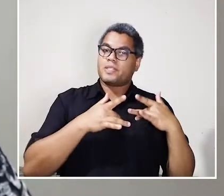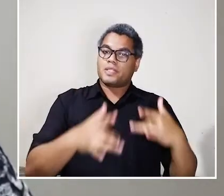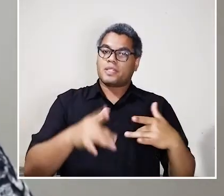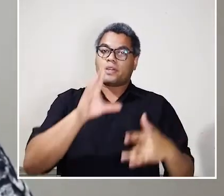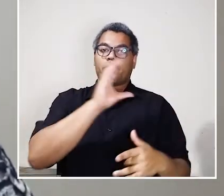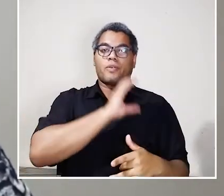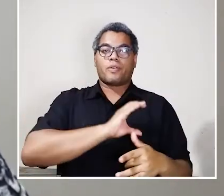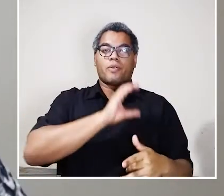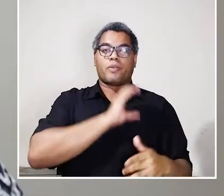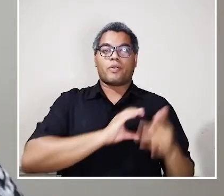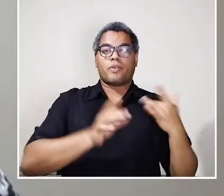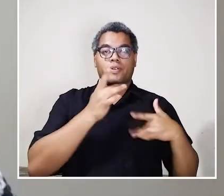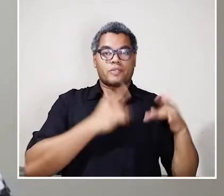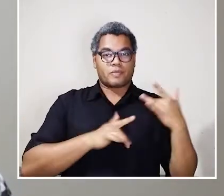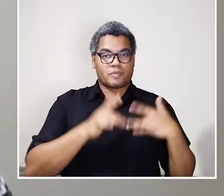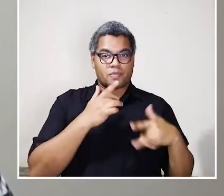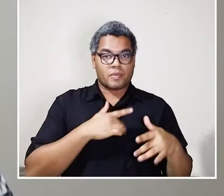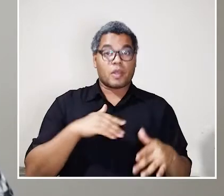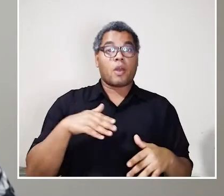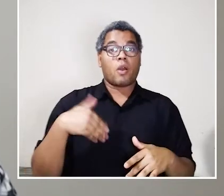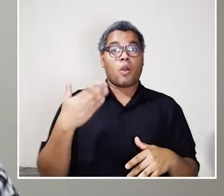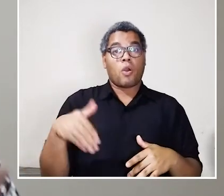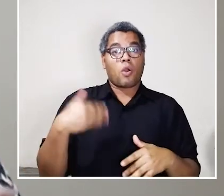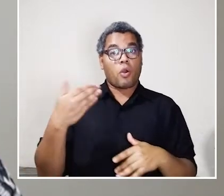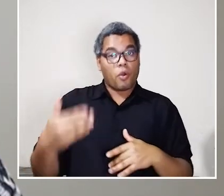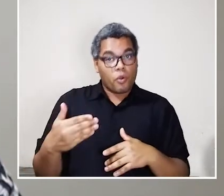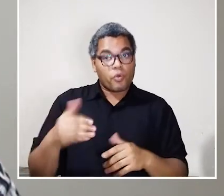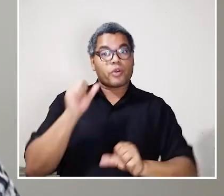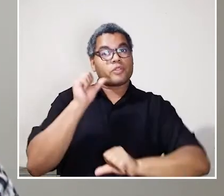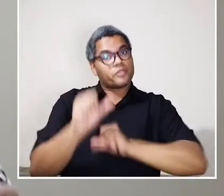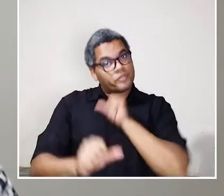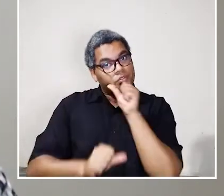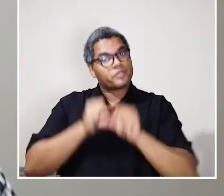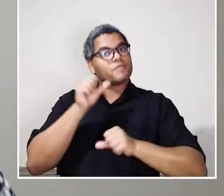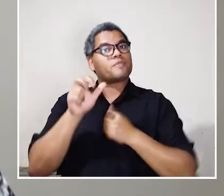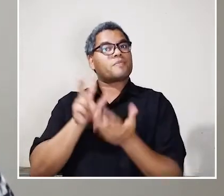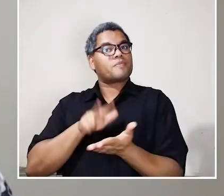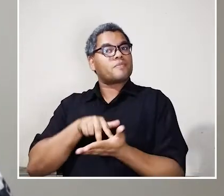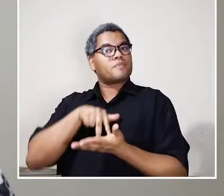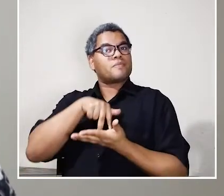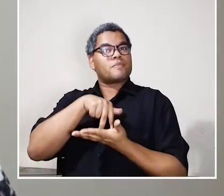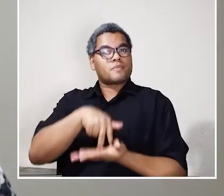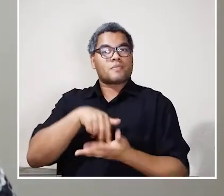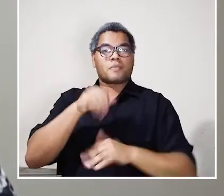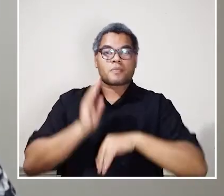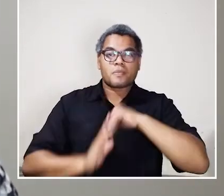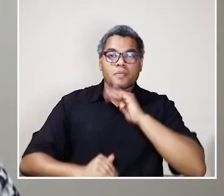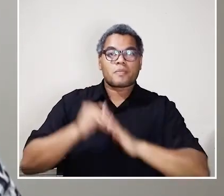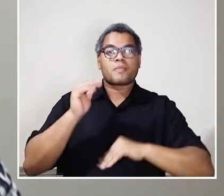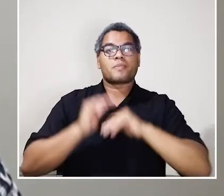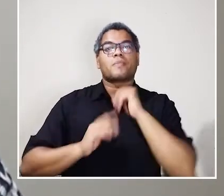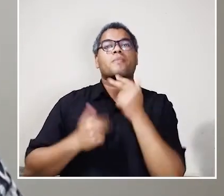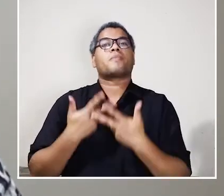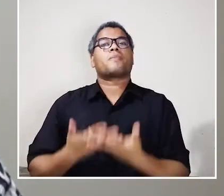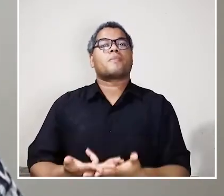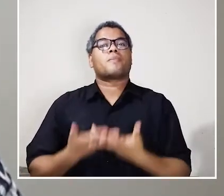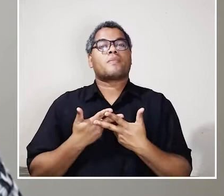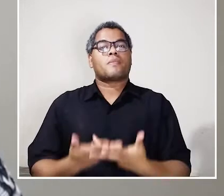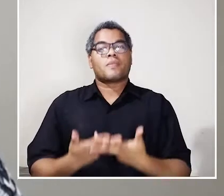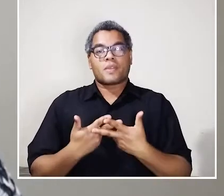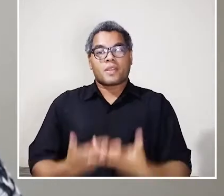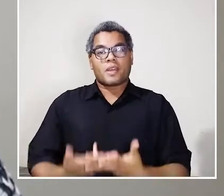e compaixão. Quando nós nos tornamos perseverantes, quando desenvolvemos a